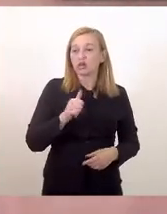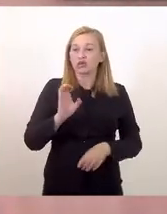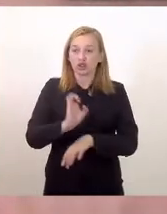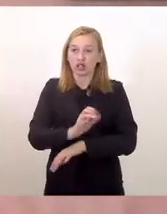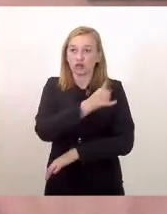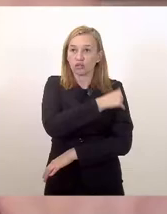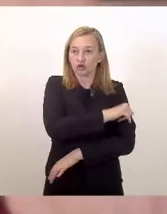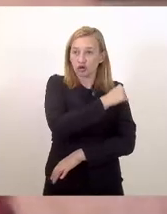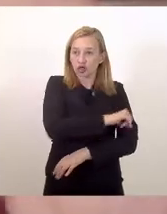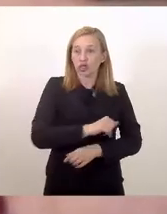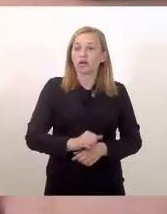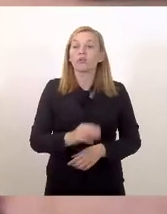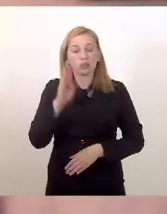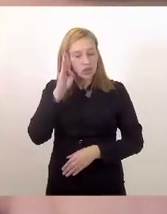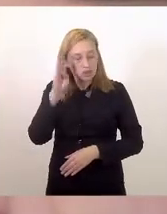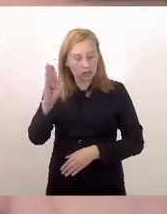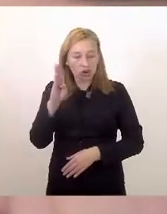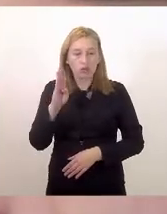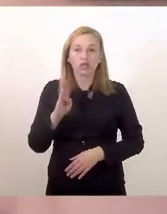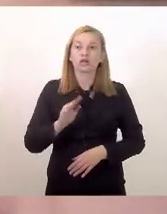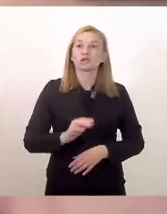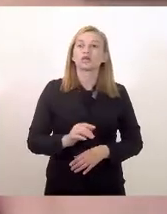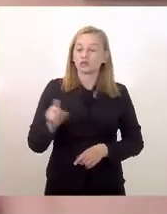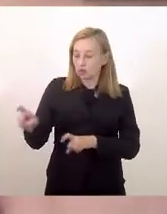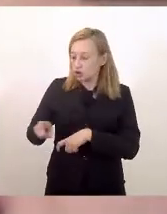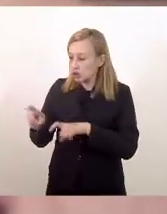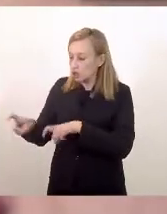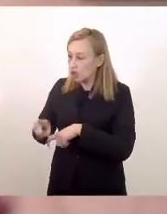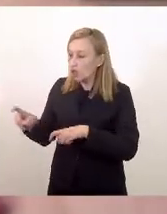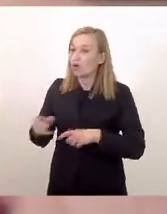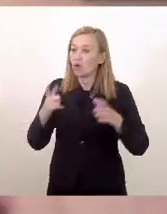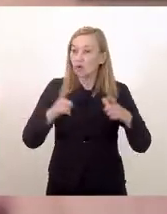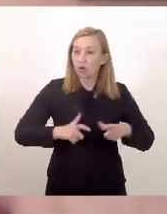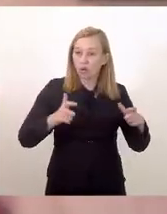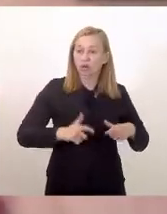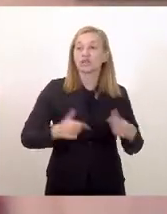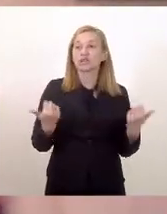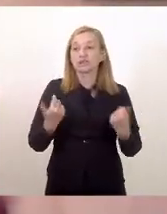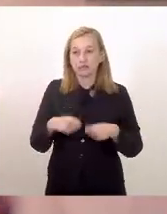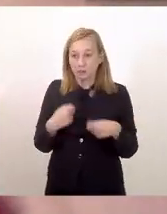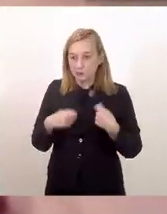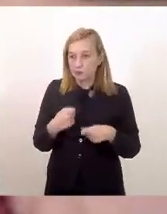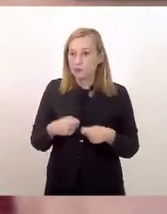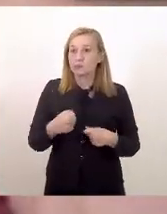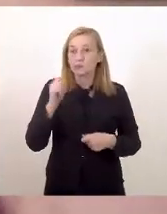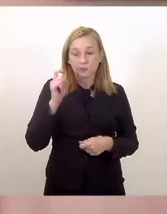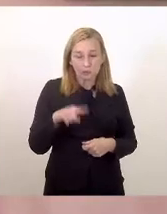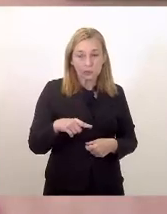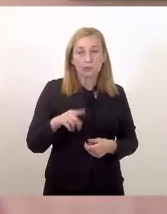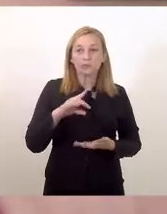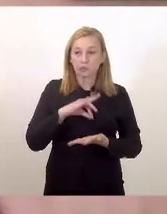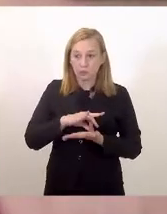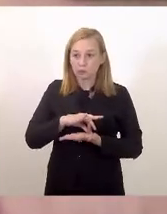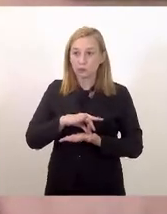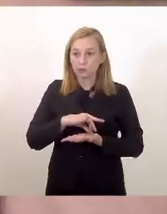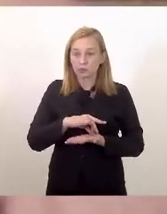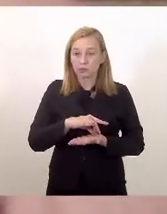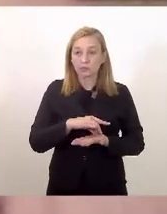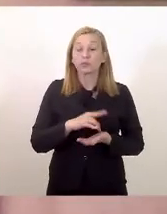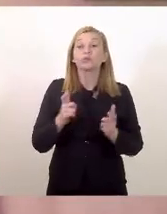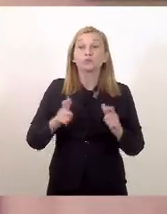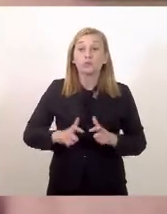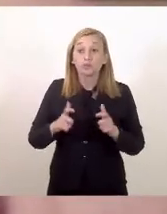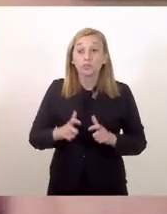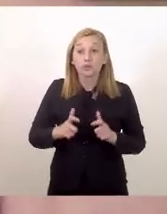do Rio de Janeiro, principalmente no interior, onde essa necessidade ela é premente, onde ela se